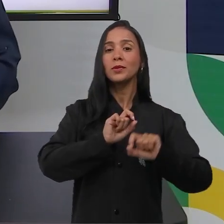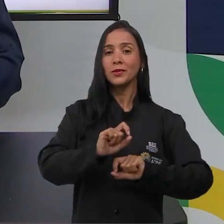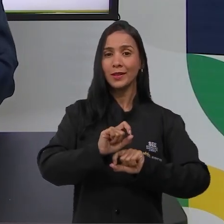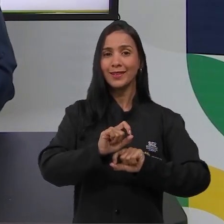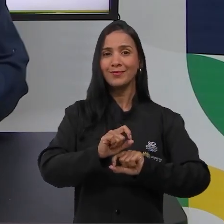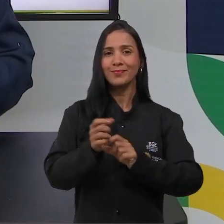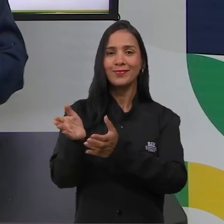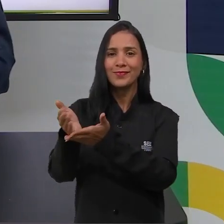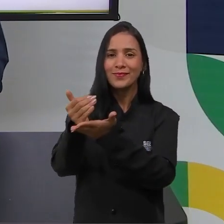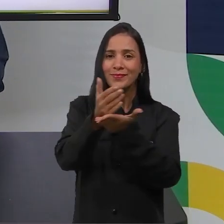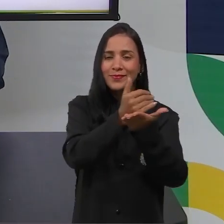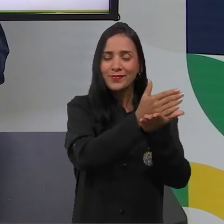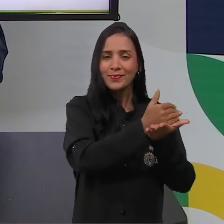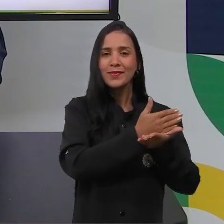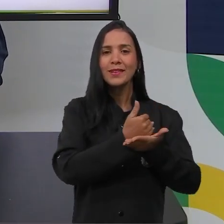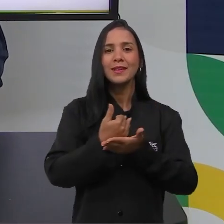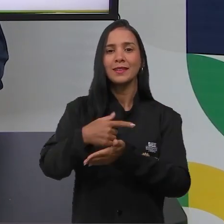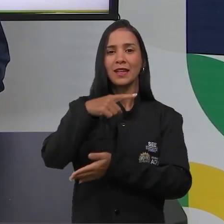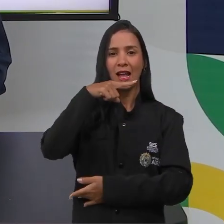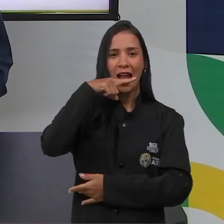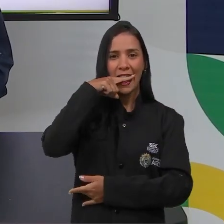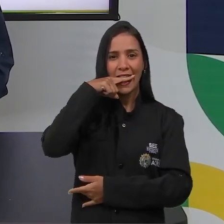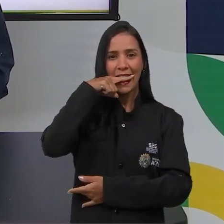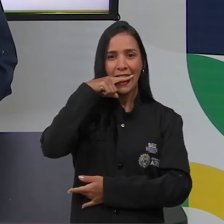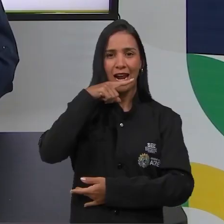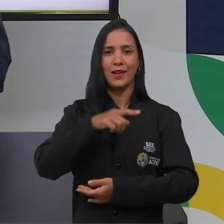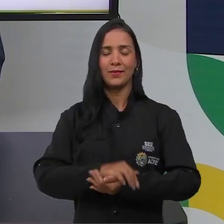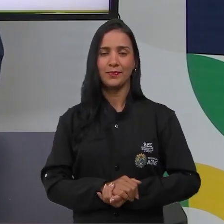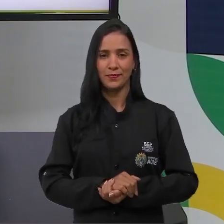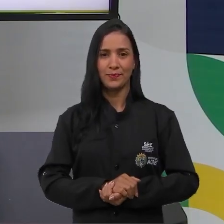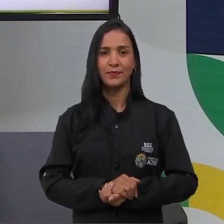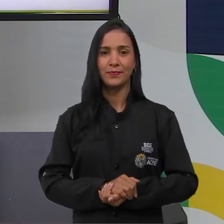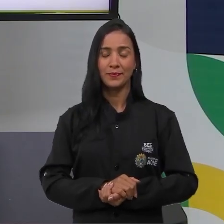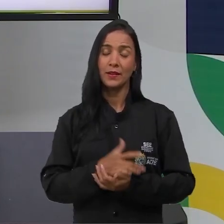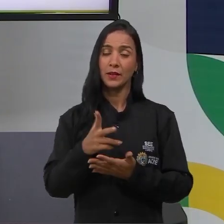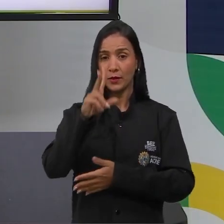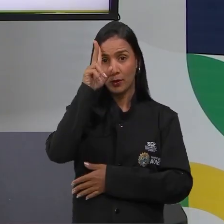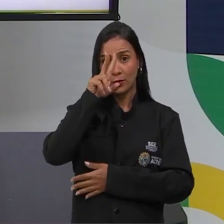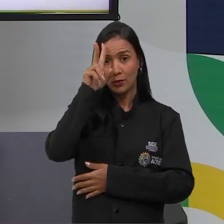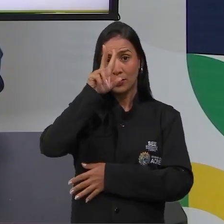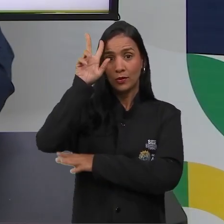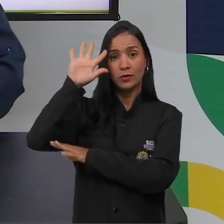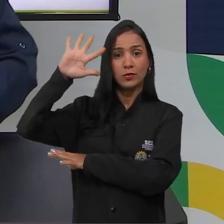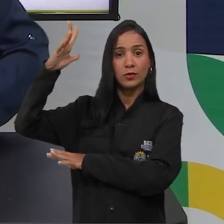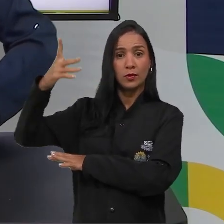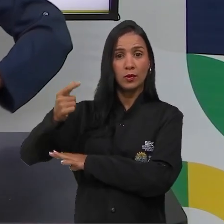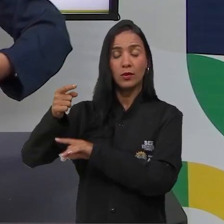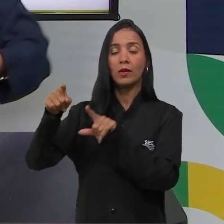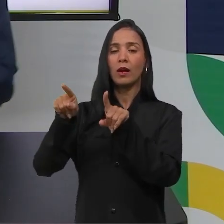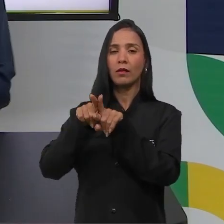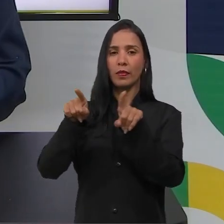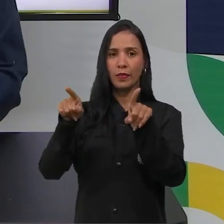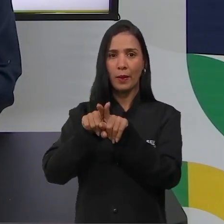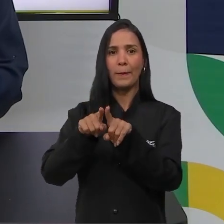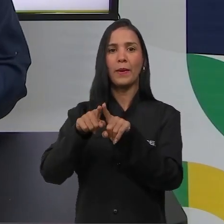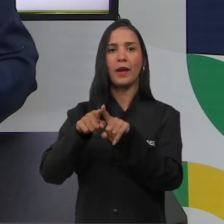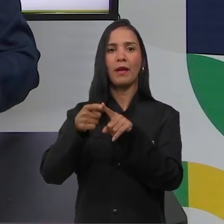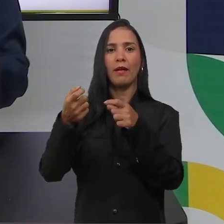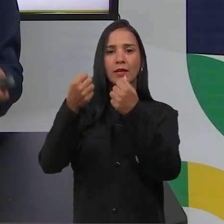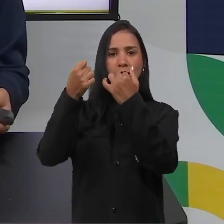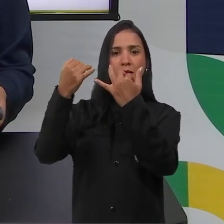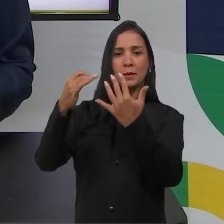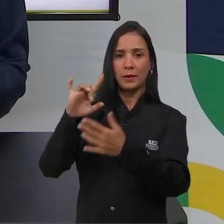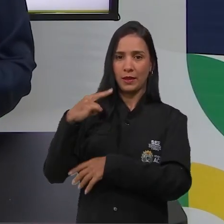colheita, né, na produção da cana-de-açúcar. Então, a história da África, ela também conta um pouco aí